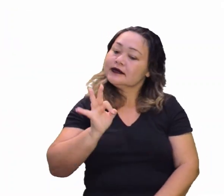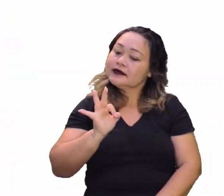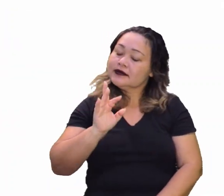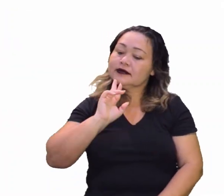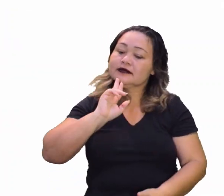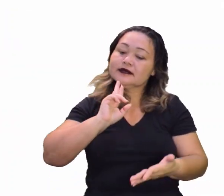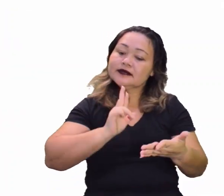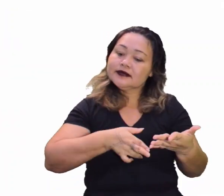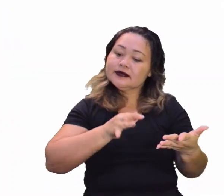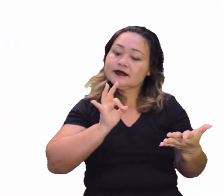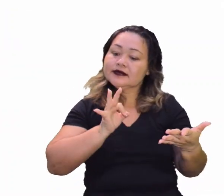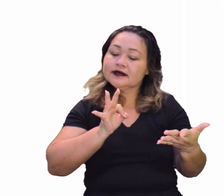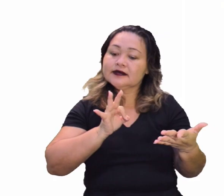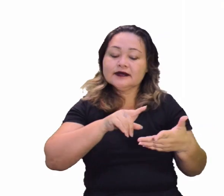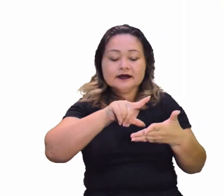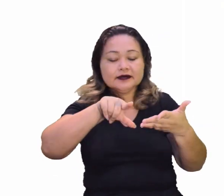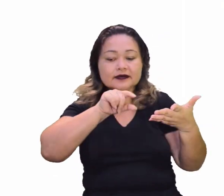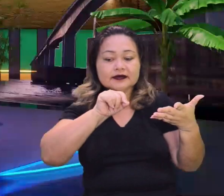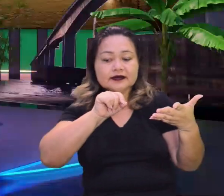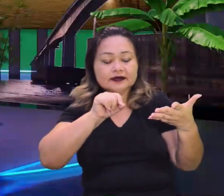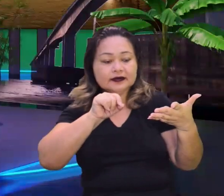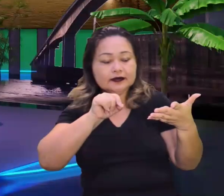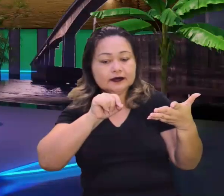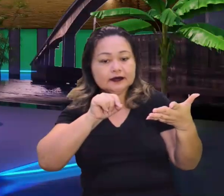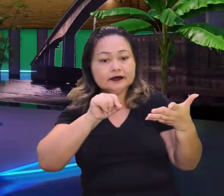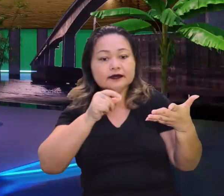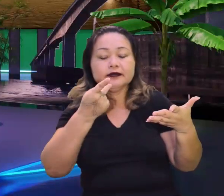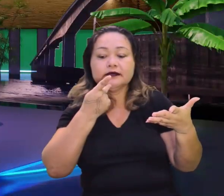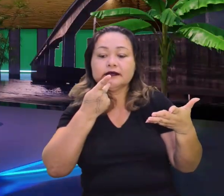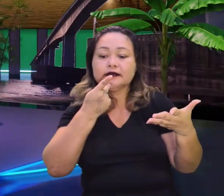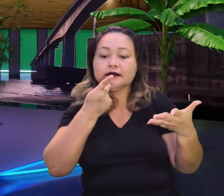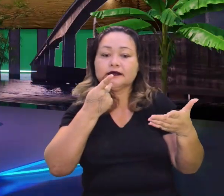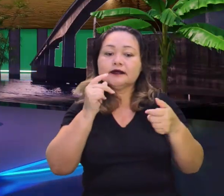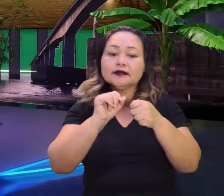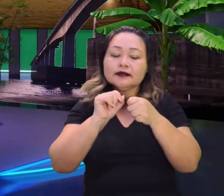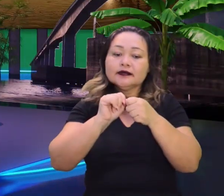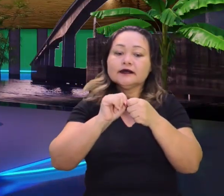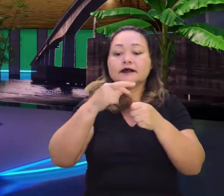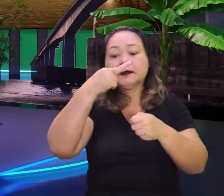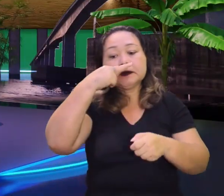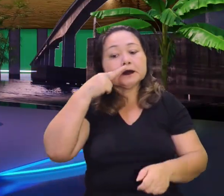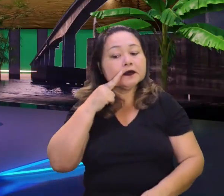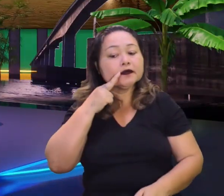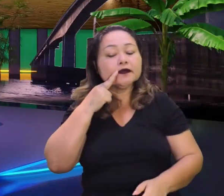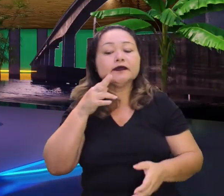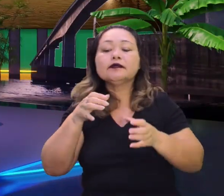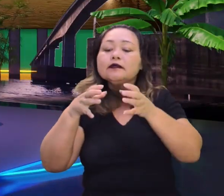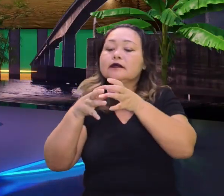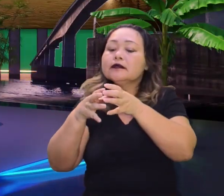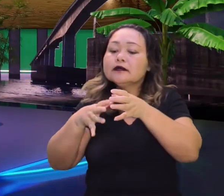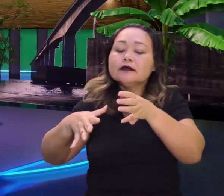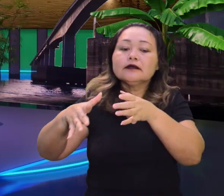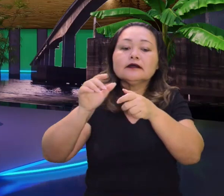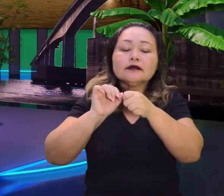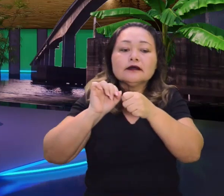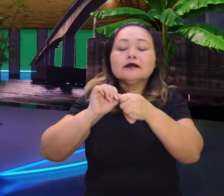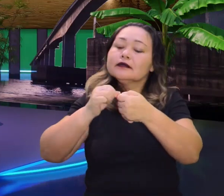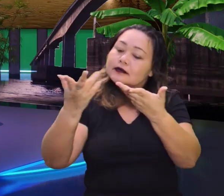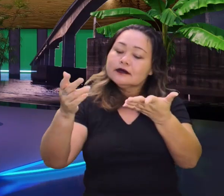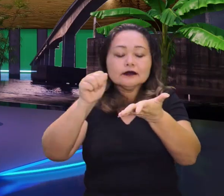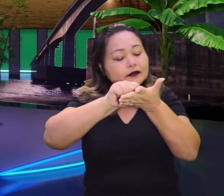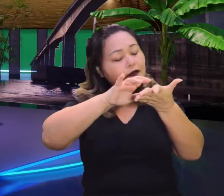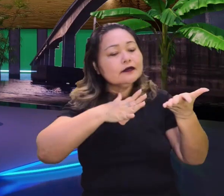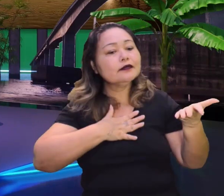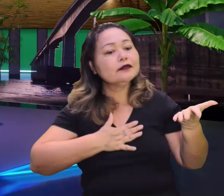a resposta correta é a alternativa que fala sobre a atuação de Rondon com as expedições, e foi uma atividade